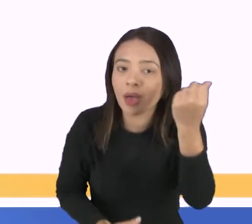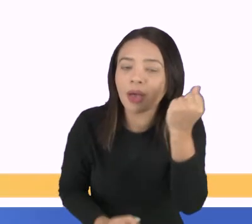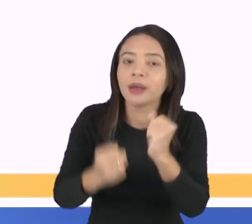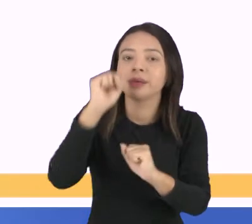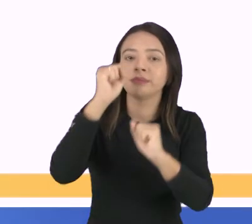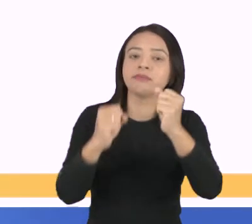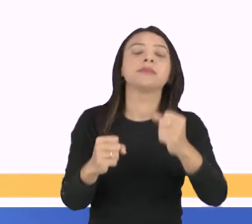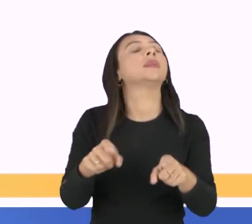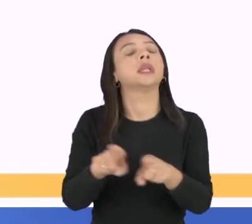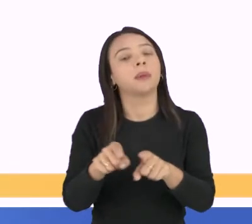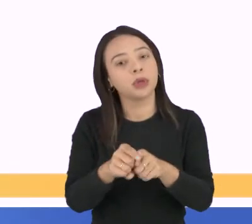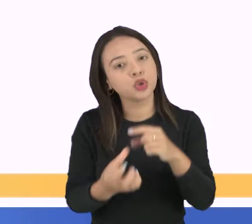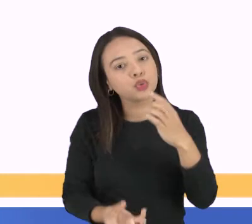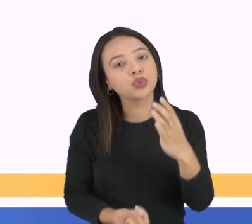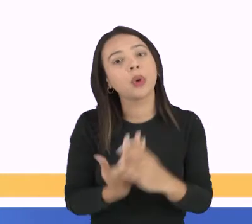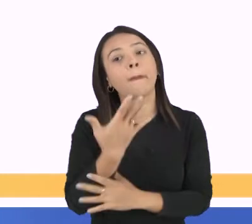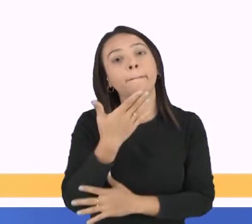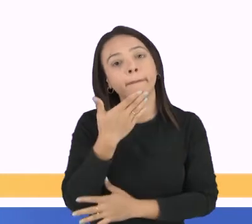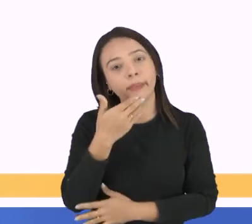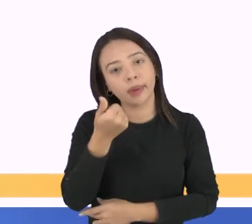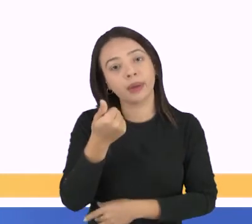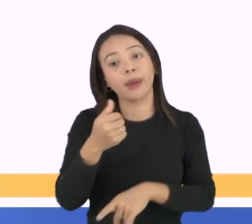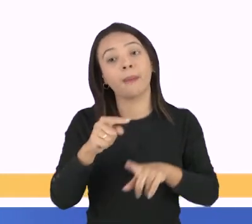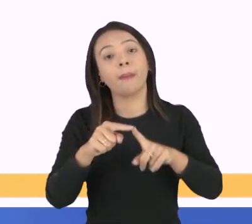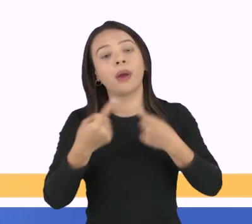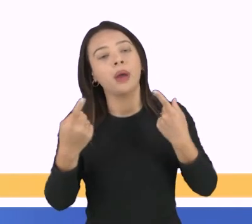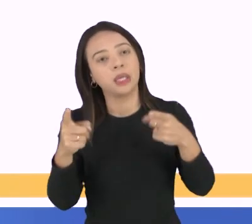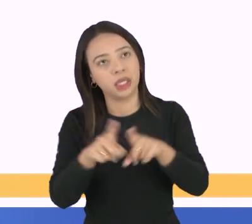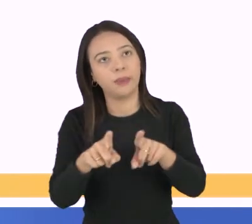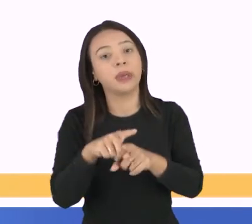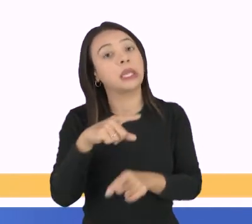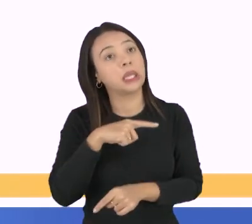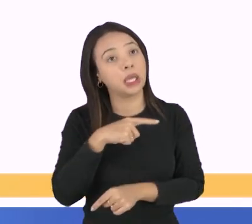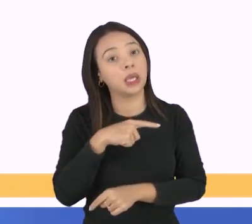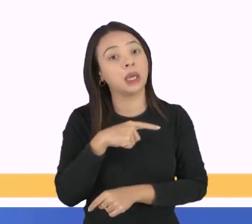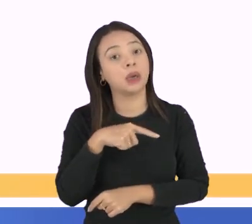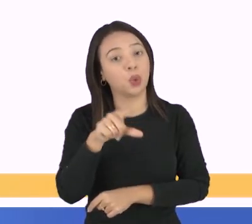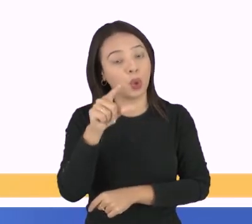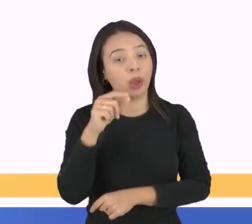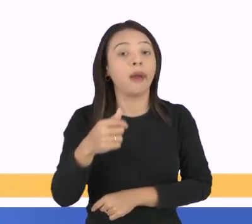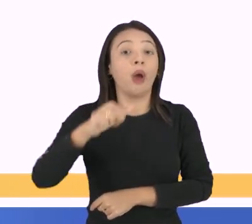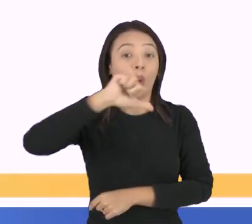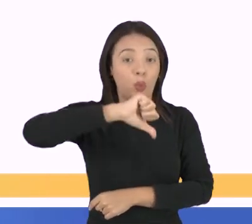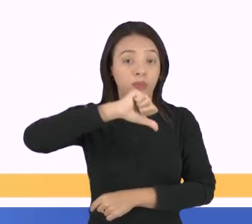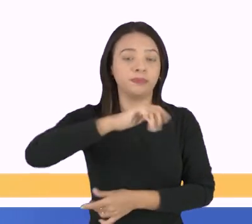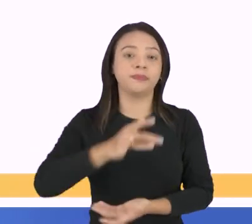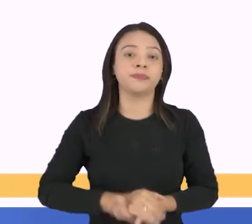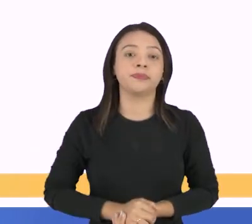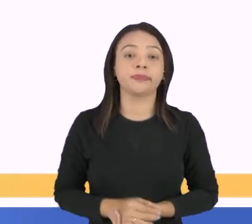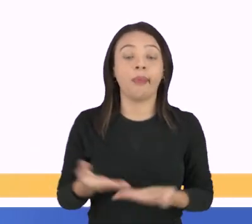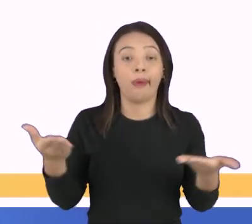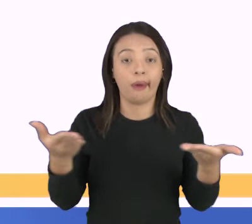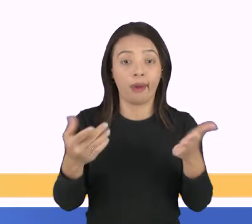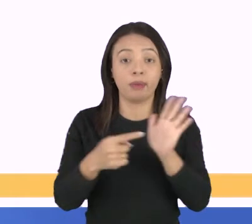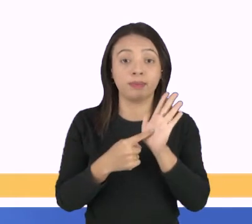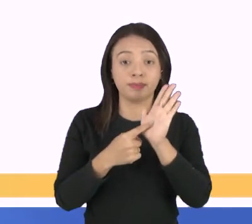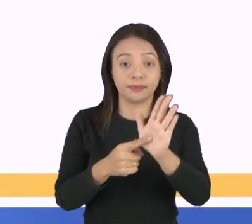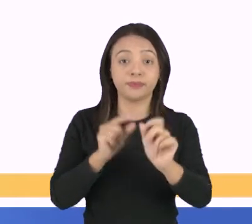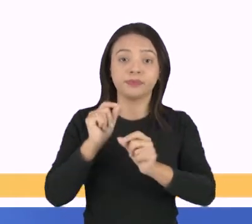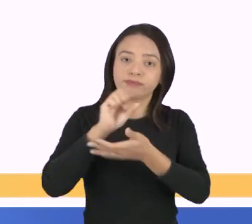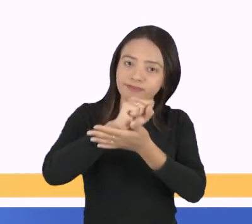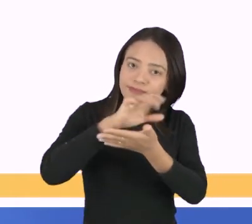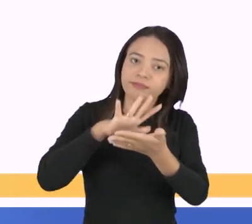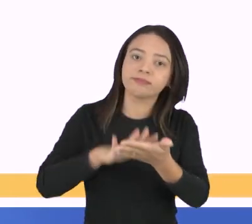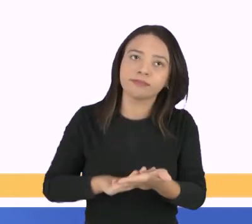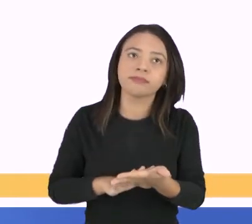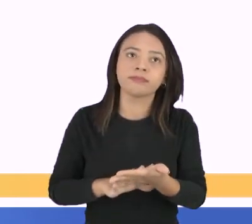muitas melhorias, mas também apresenta pontos negativos. Com isso, vamos entrar então no nosso